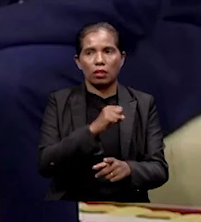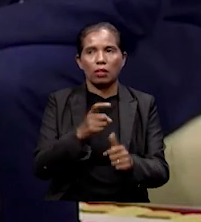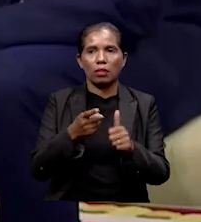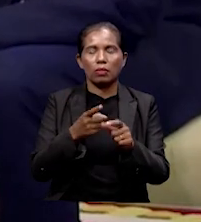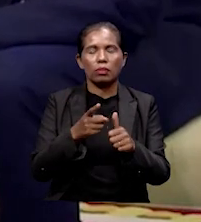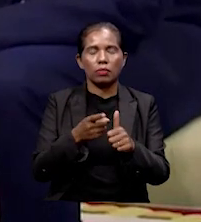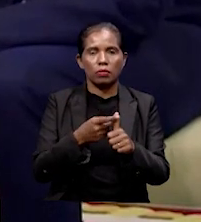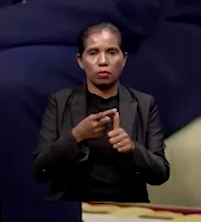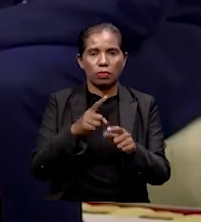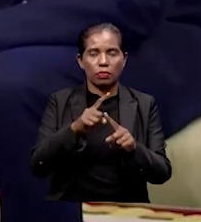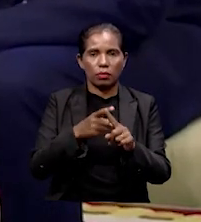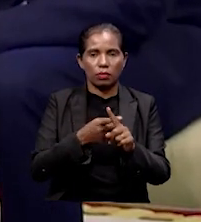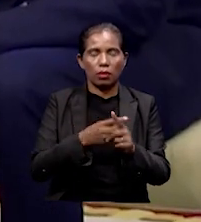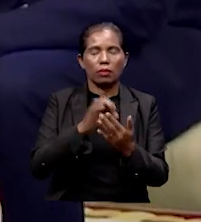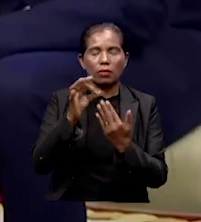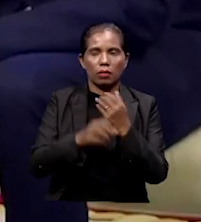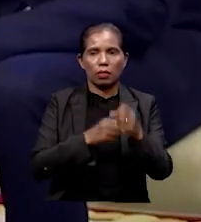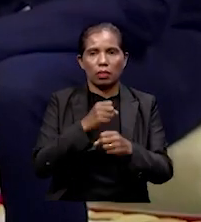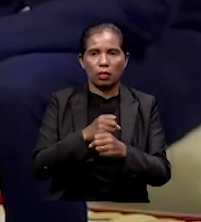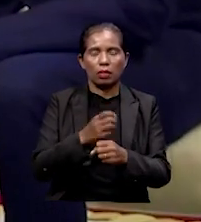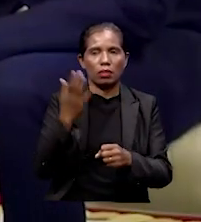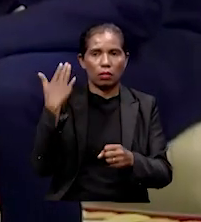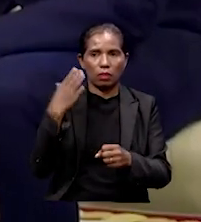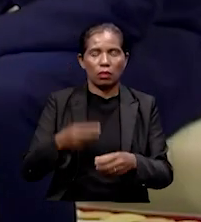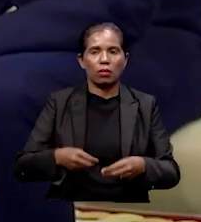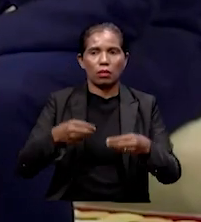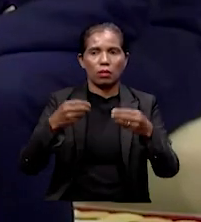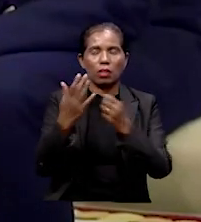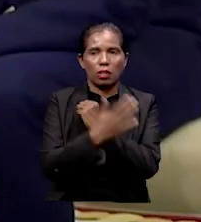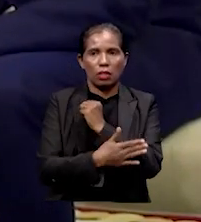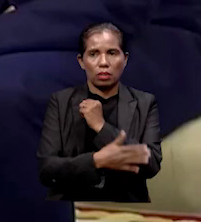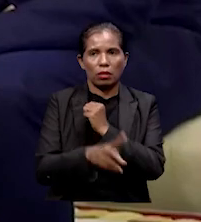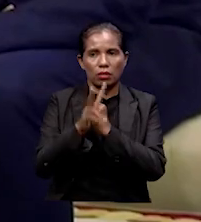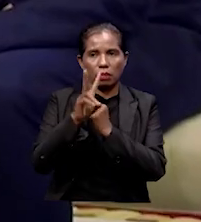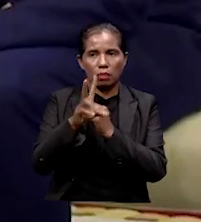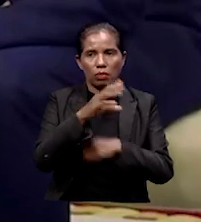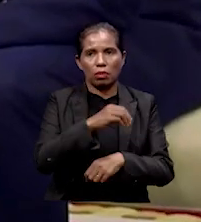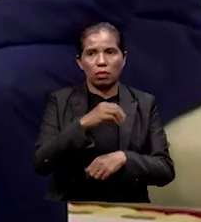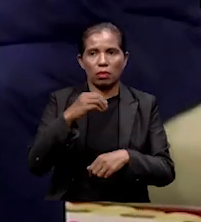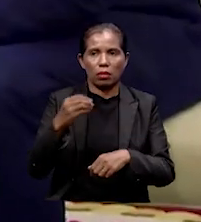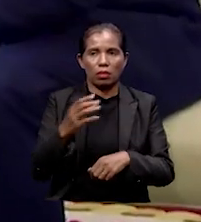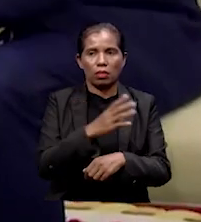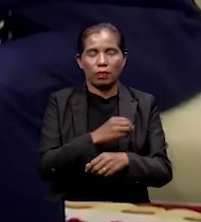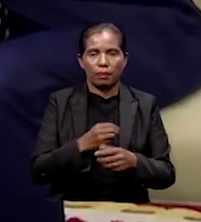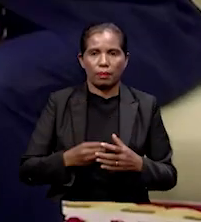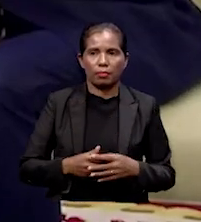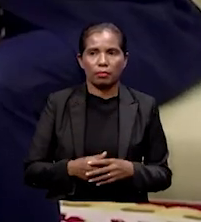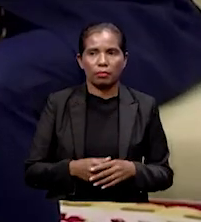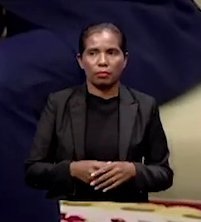fevereiro tinankotu, maibe mos enfatiza confiança entre a nação grua, li husi reunião e a Casa Branca.